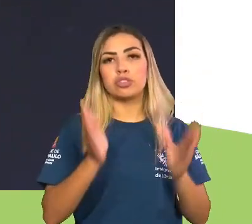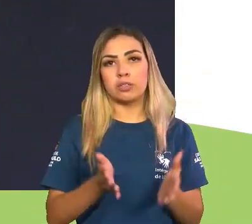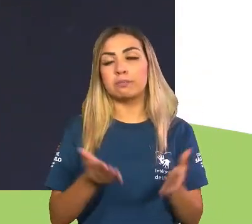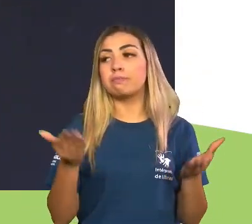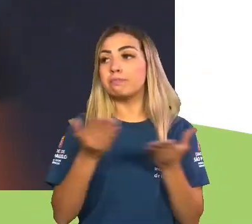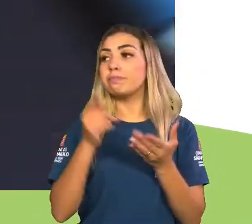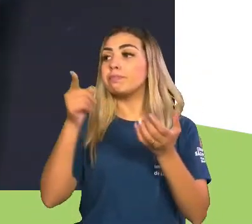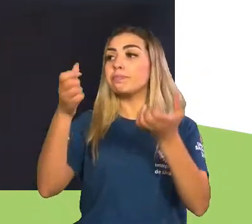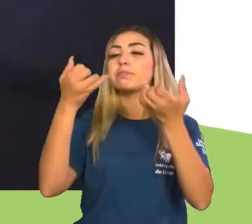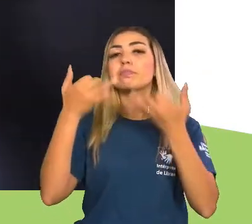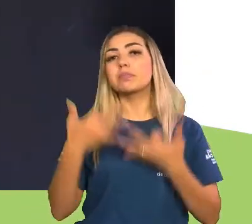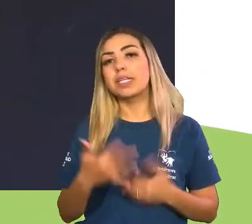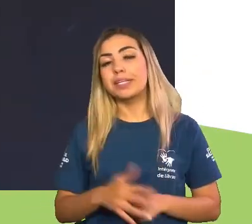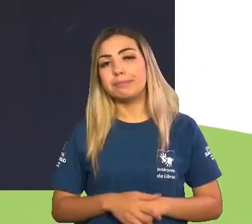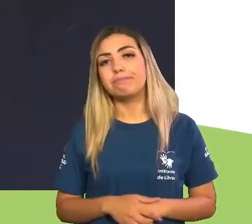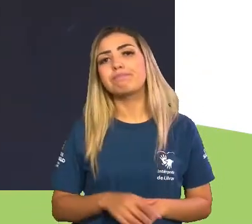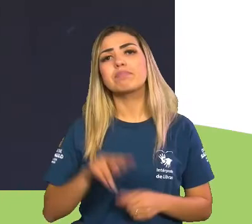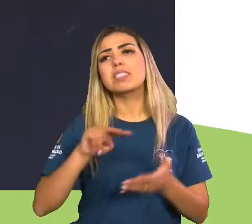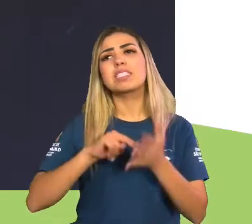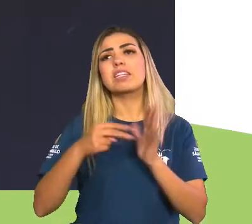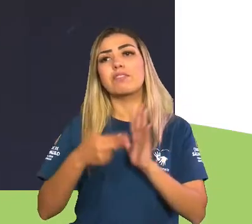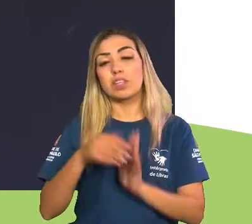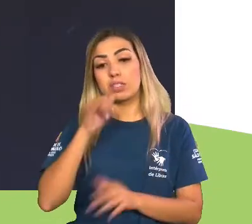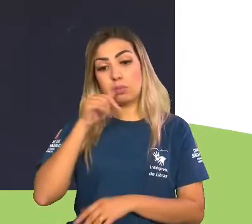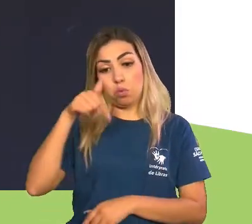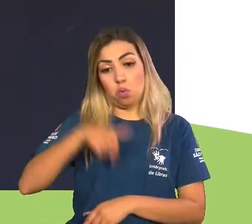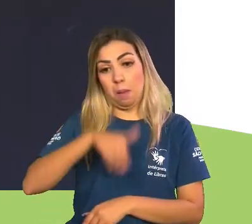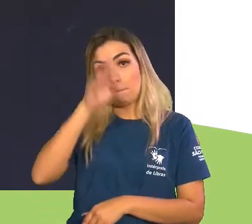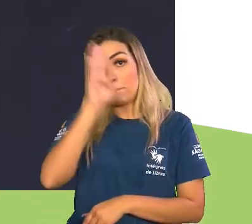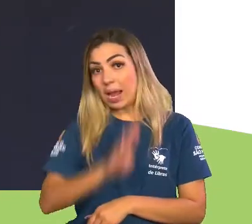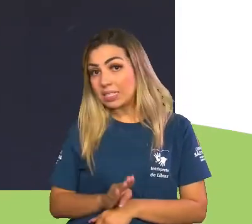um panorama do que é ser raro no Brasil.